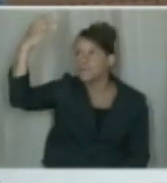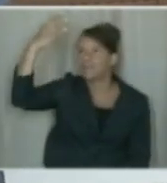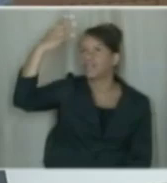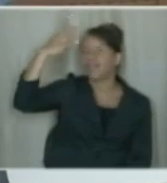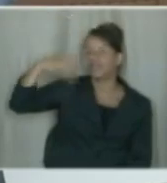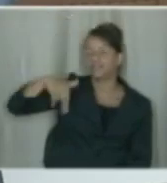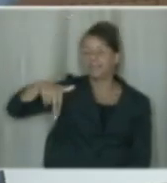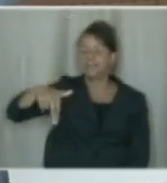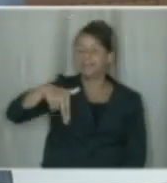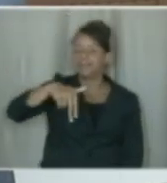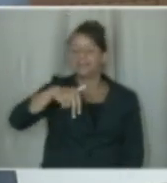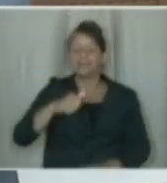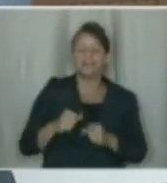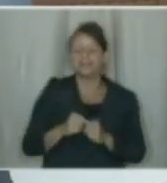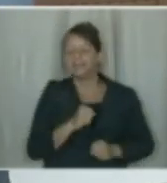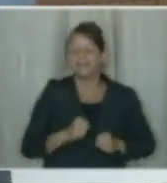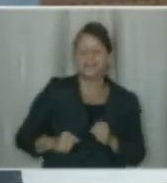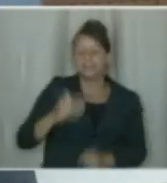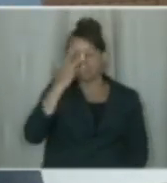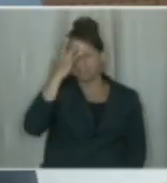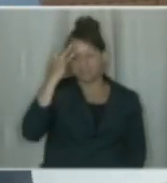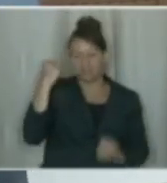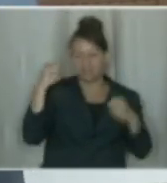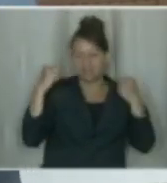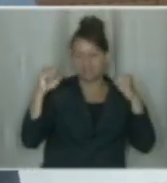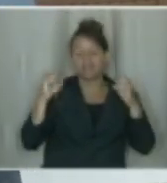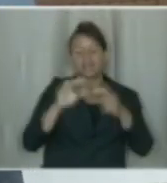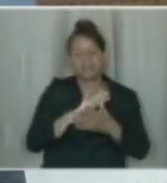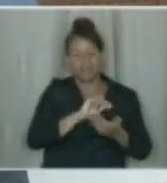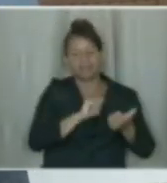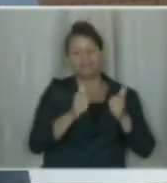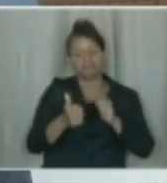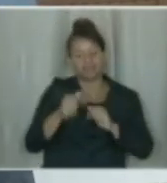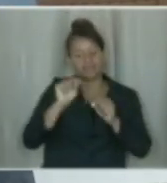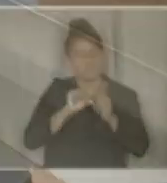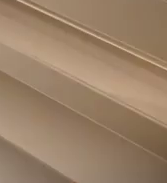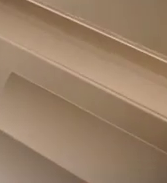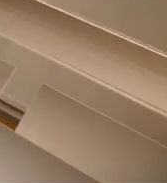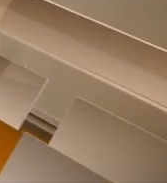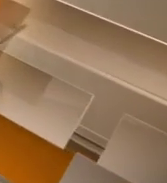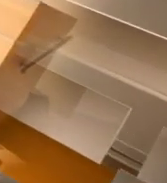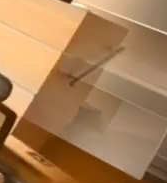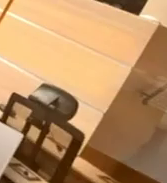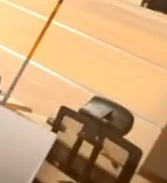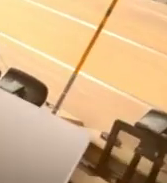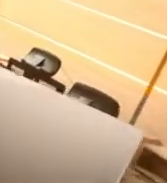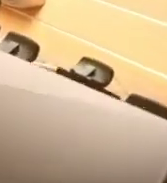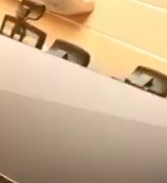essas caminhadas que essas pessoas e os atletas dão lá constantemente.